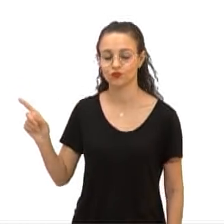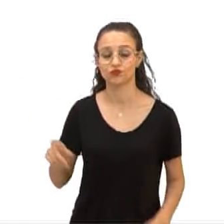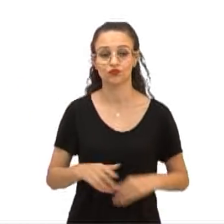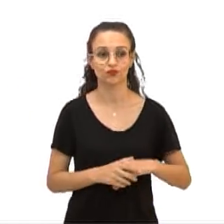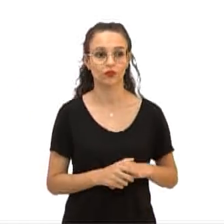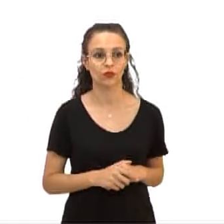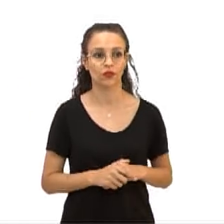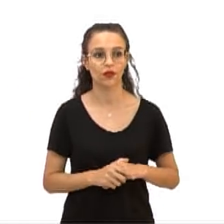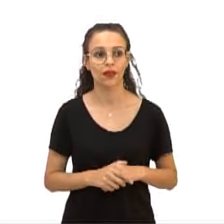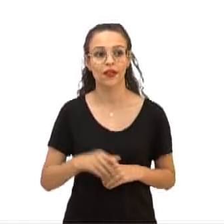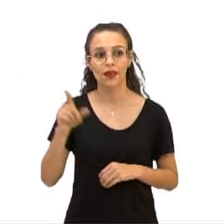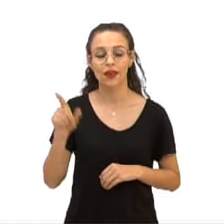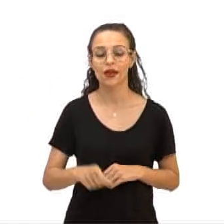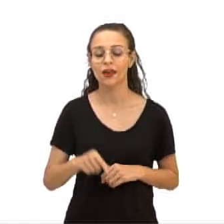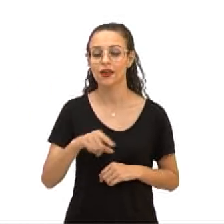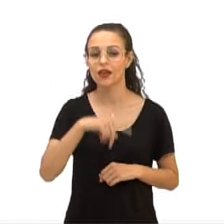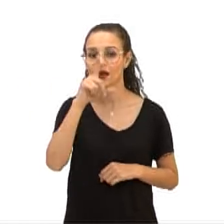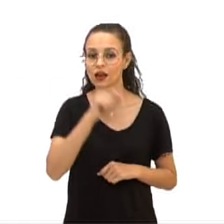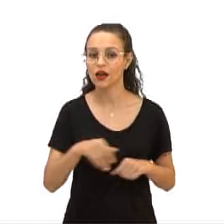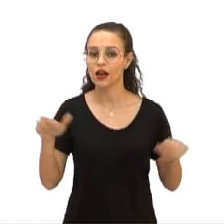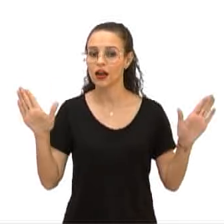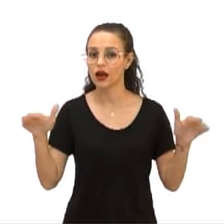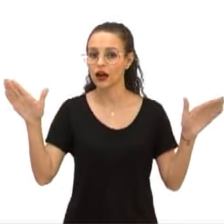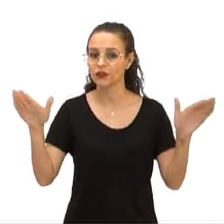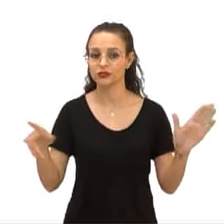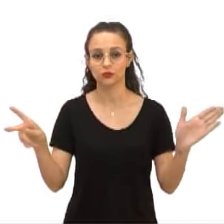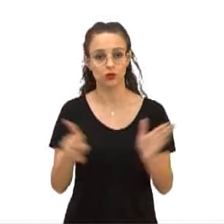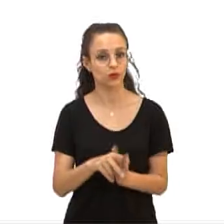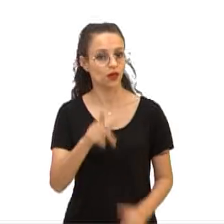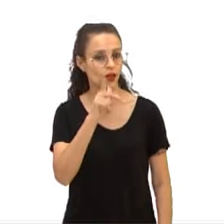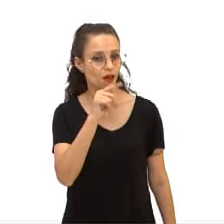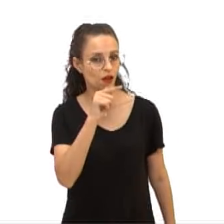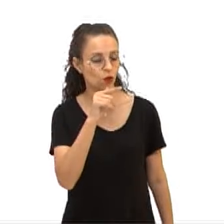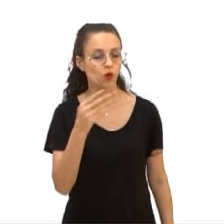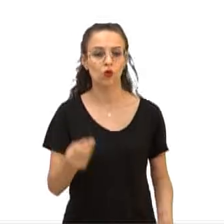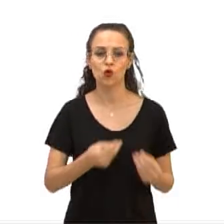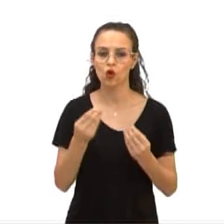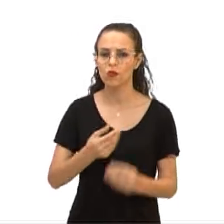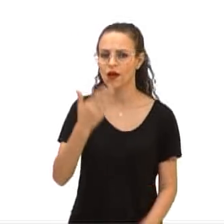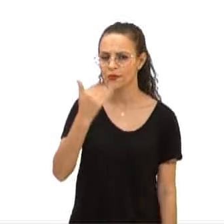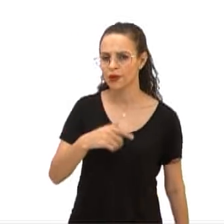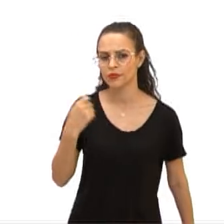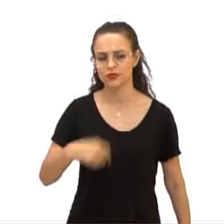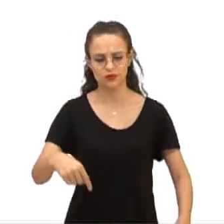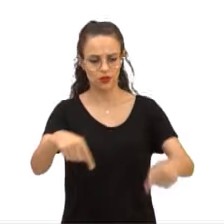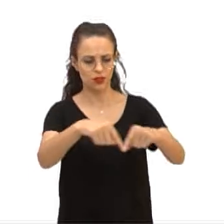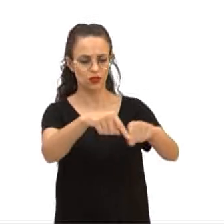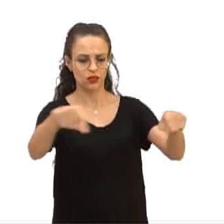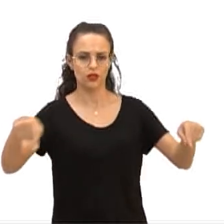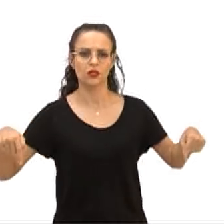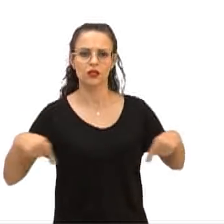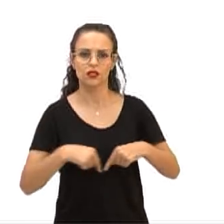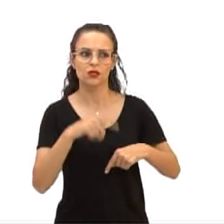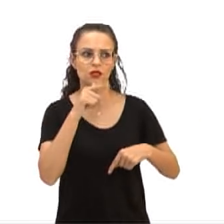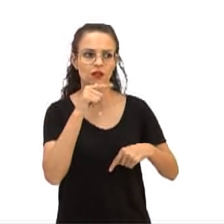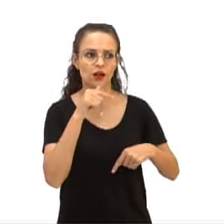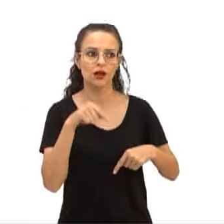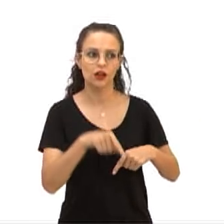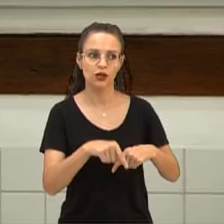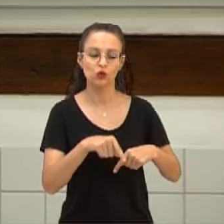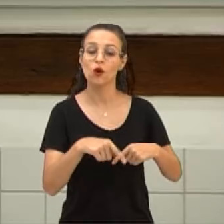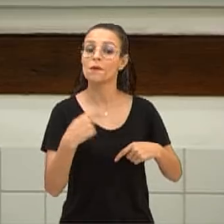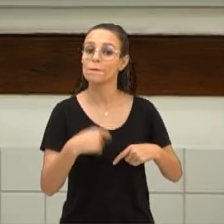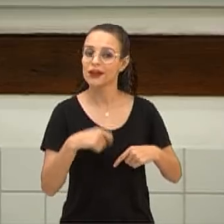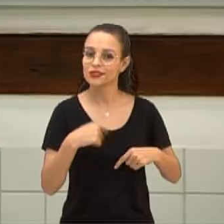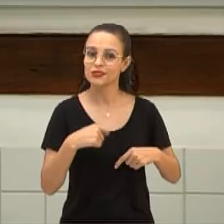gente? O flamingo é uma ave aquática. Para ele se alimentar, ele precisa estar lá no lago, né? Por ali ele se locomovia,